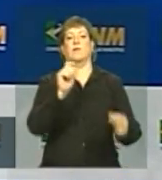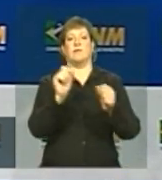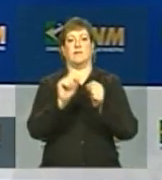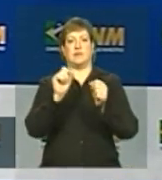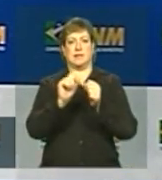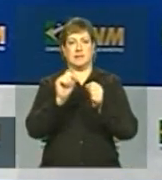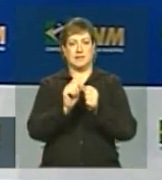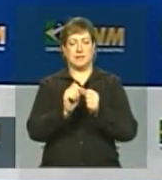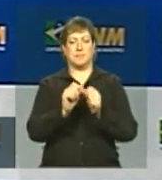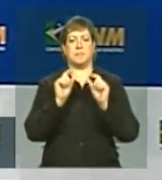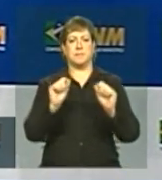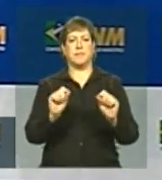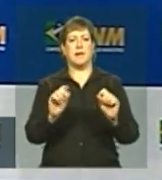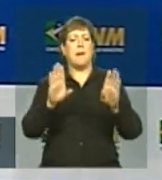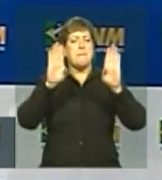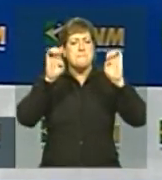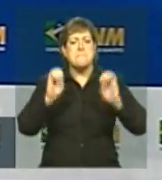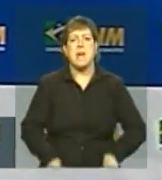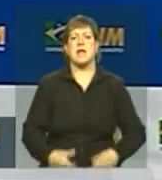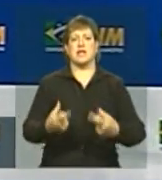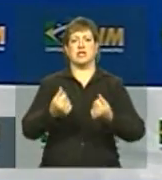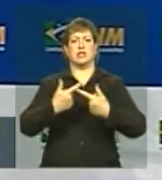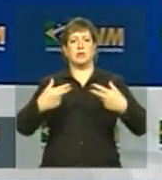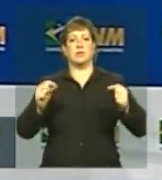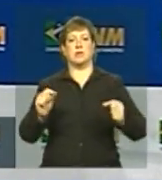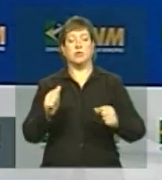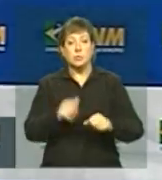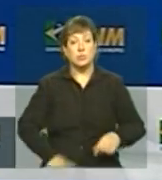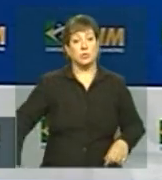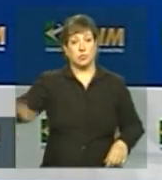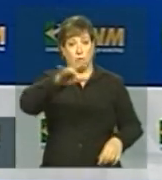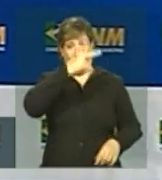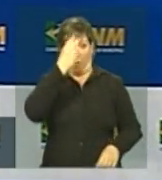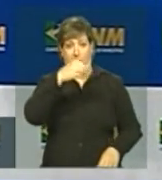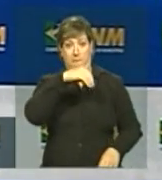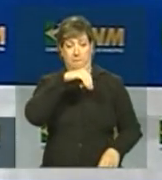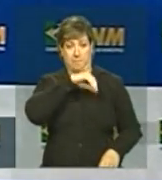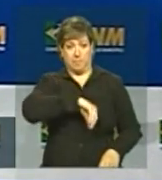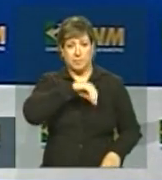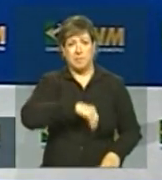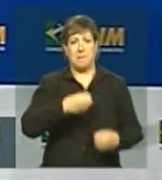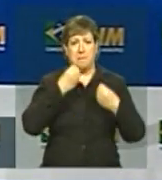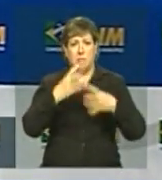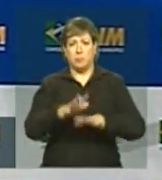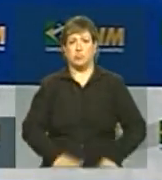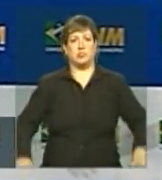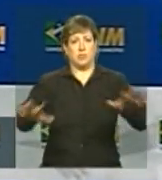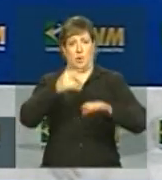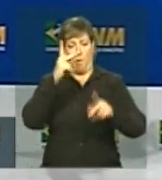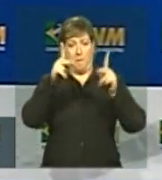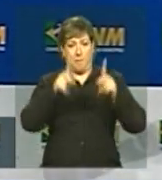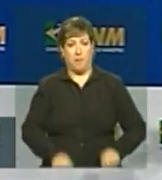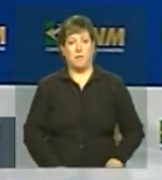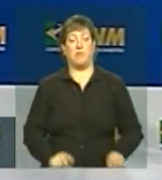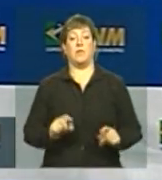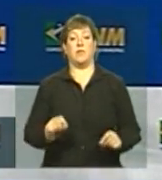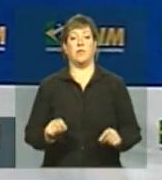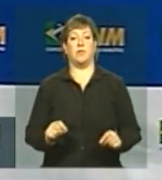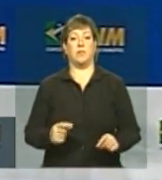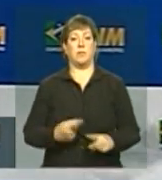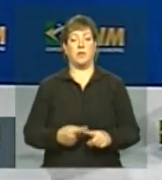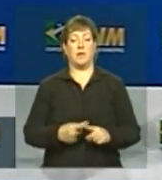as riquezas suficientes para distribuir com a sua população, que ficou mais